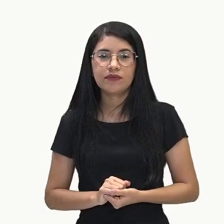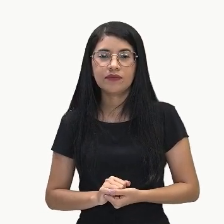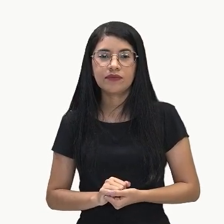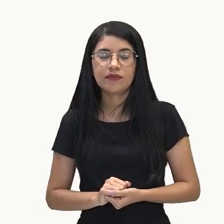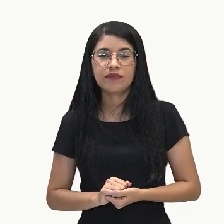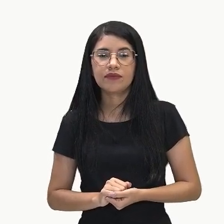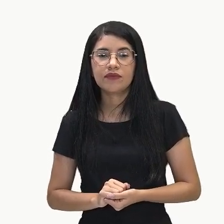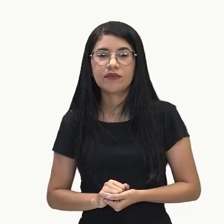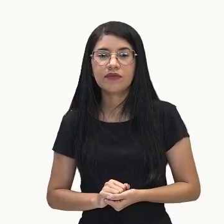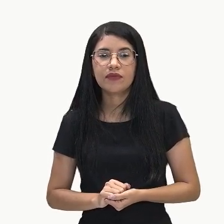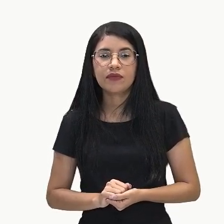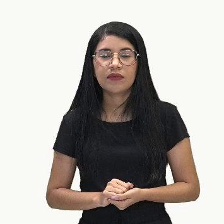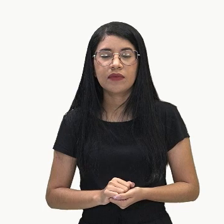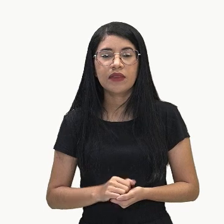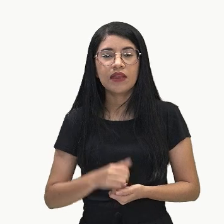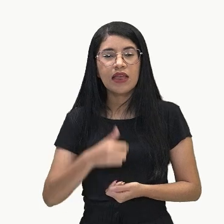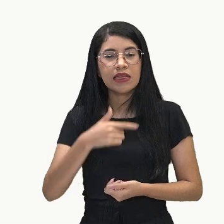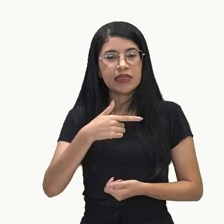Em